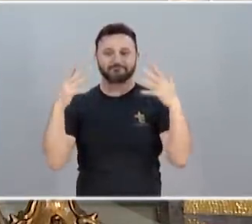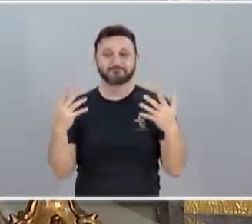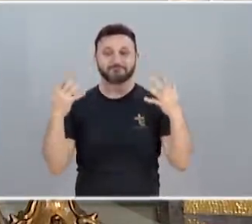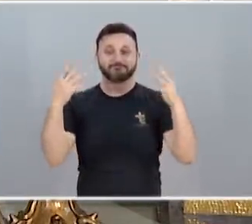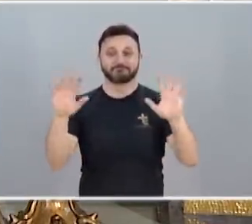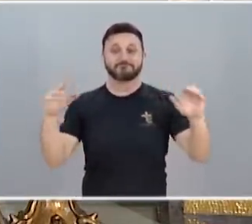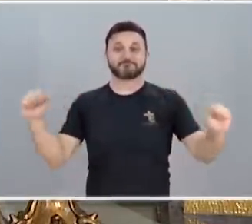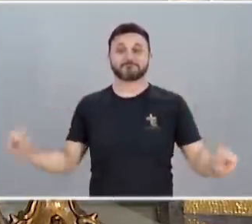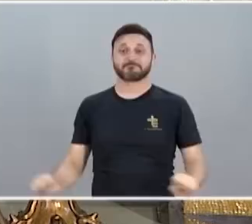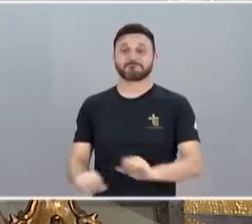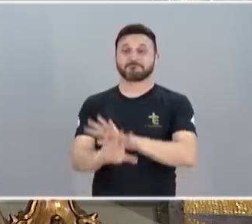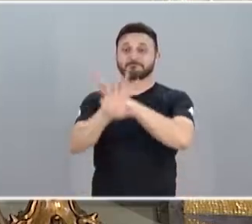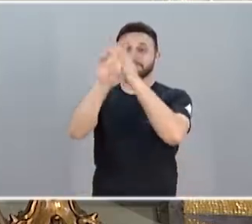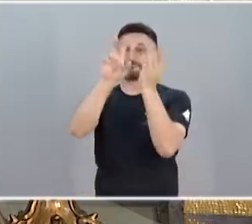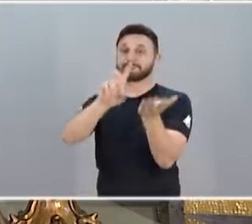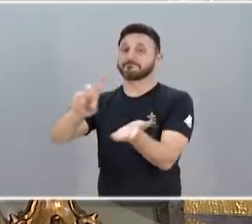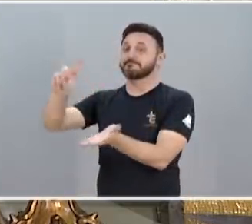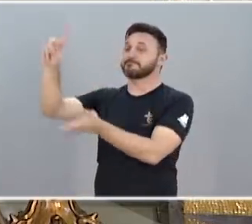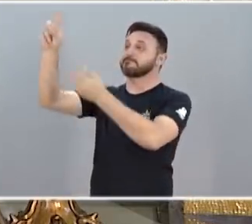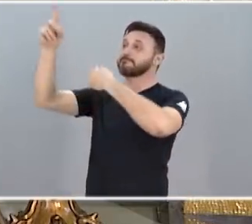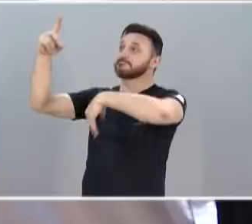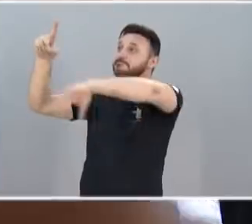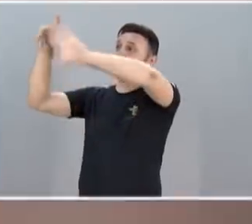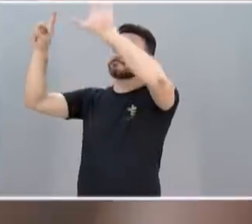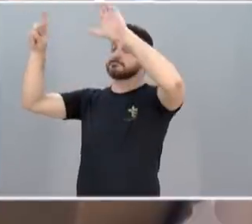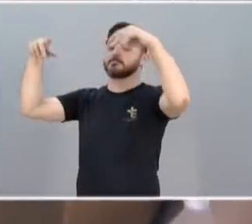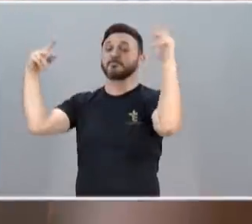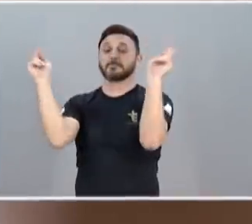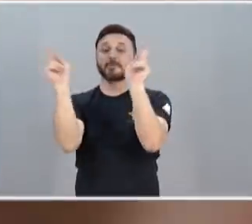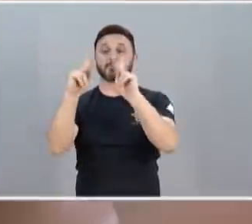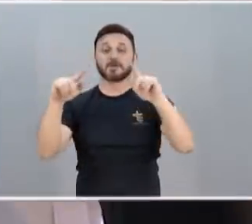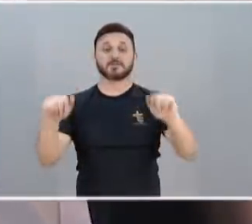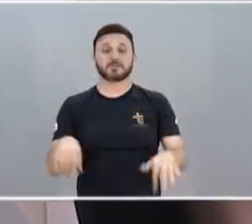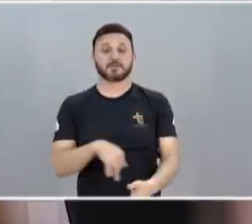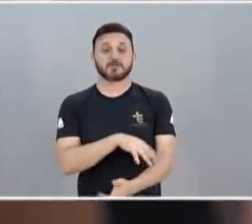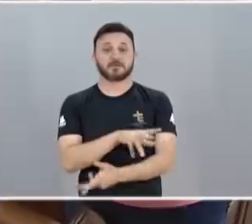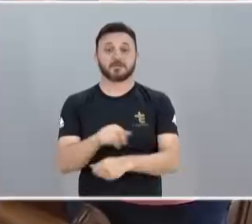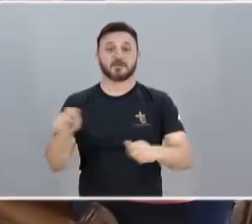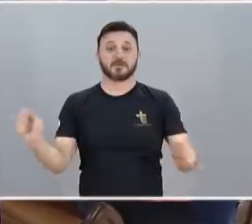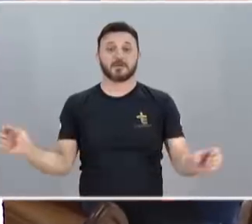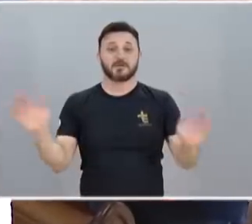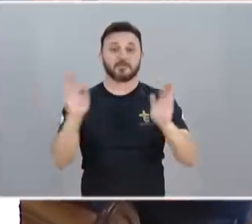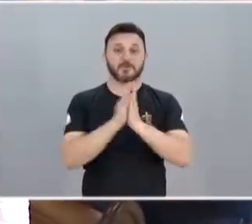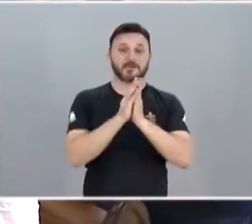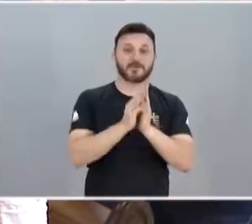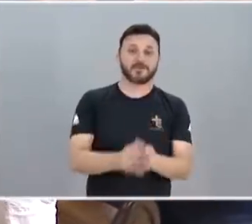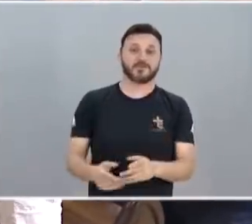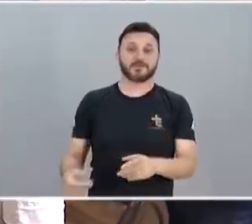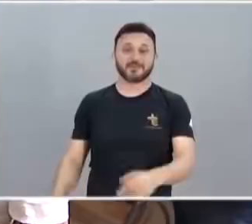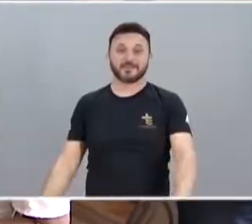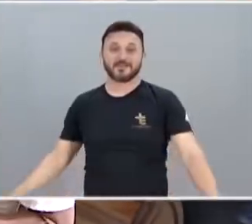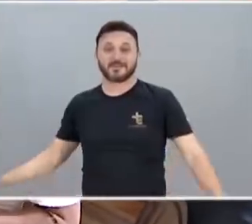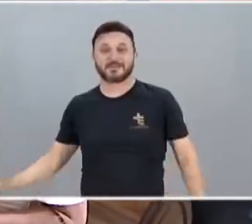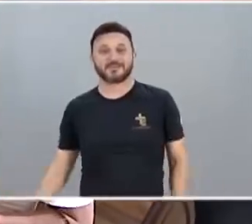esplendor. Glória a Deus lá nos céus e paz aos seus amém.